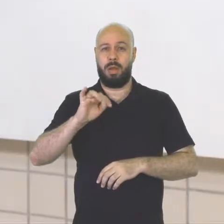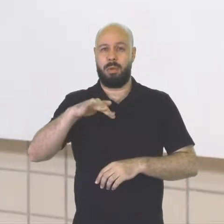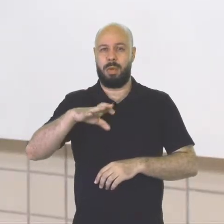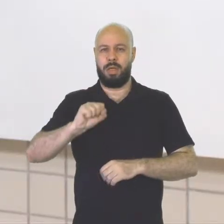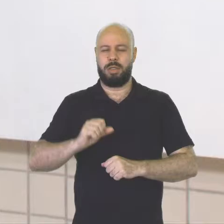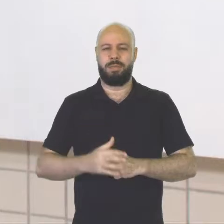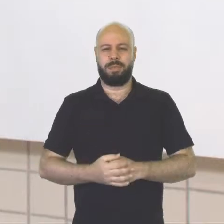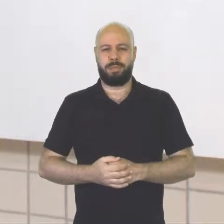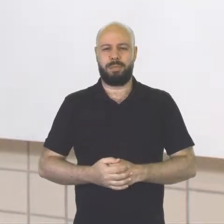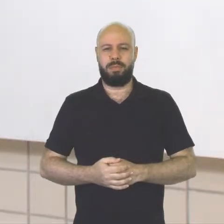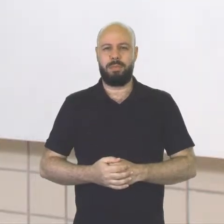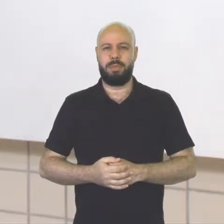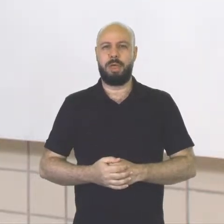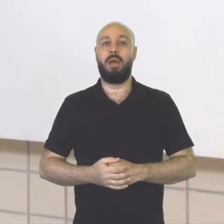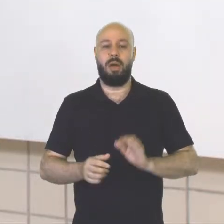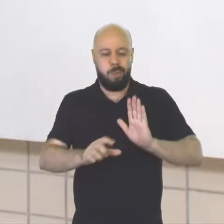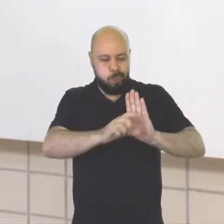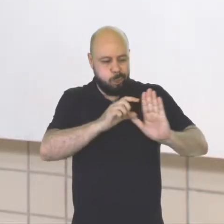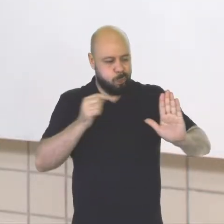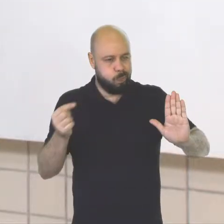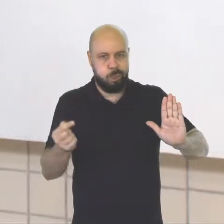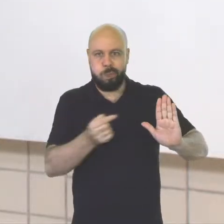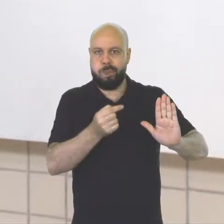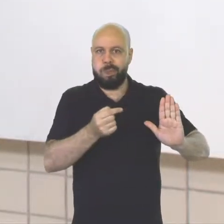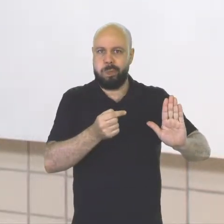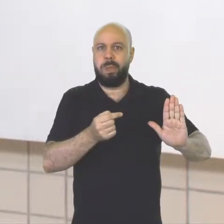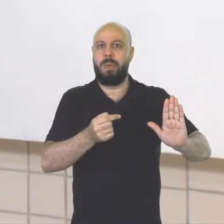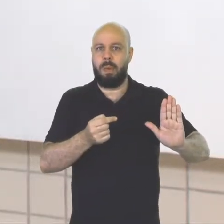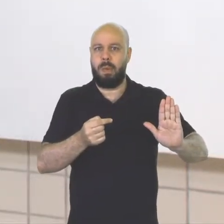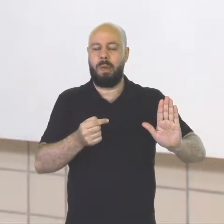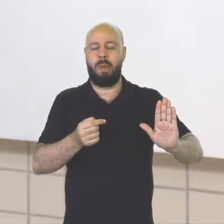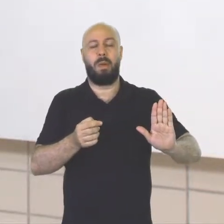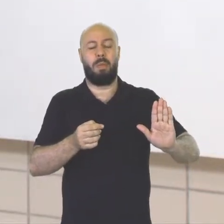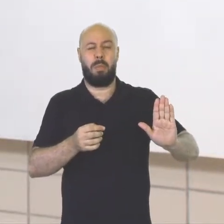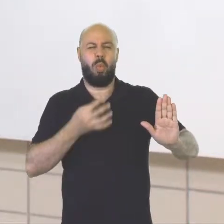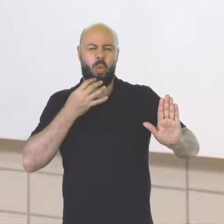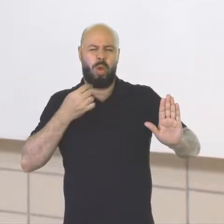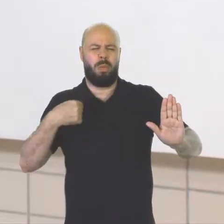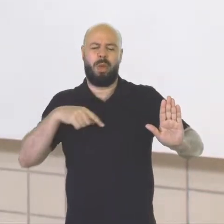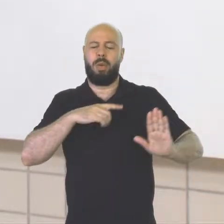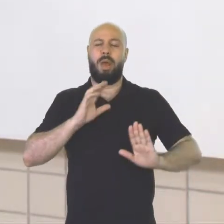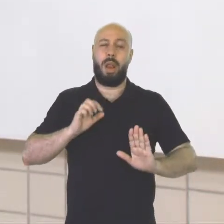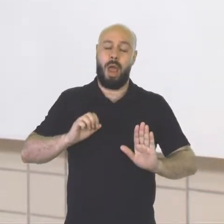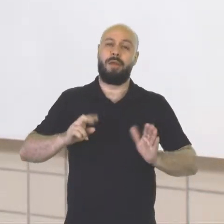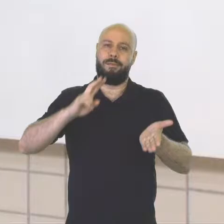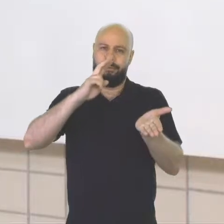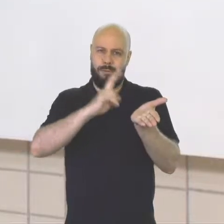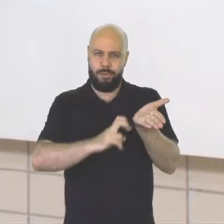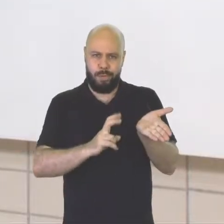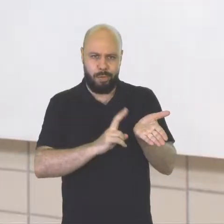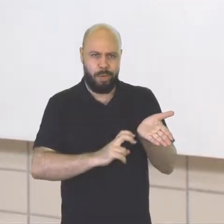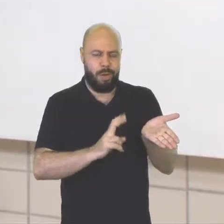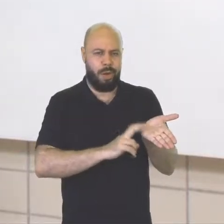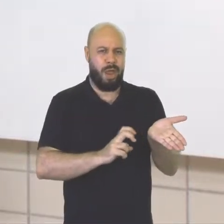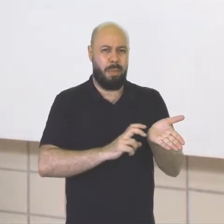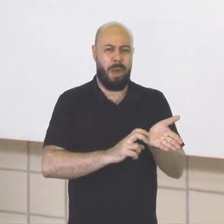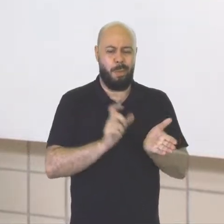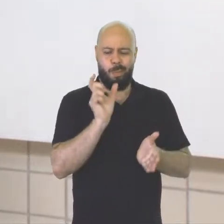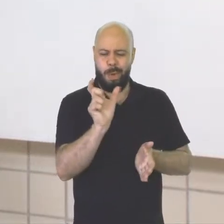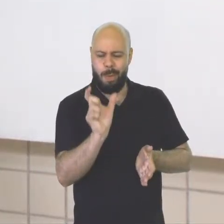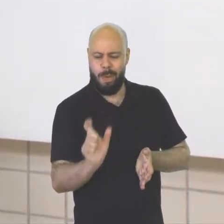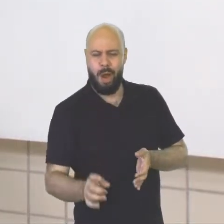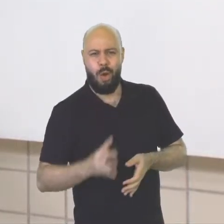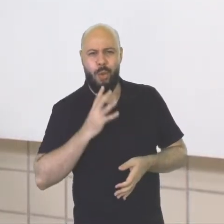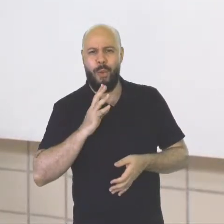Então, nessa lead, a partir dessa lead, né, vai depender do meu conhecimento também de vocabulário, né, as palavras que eu